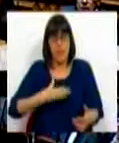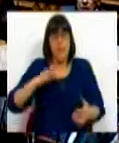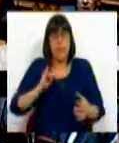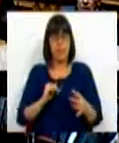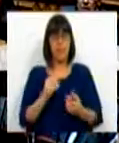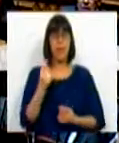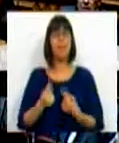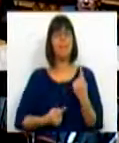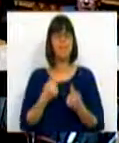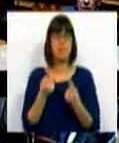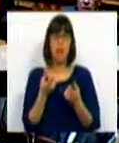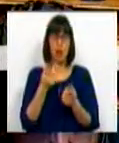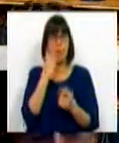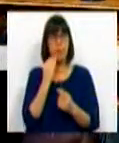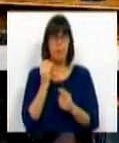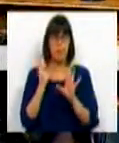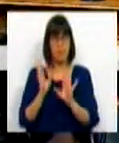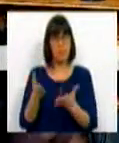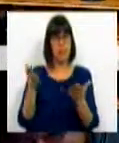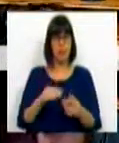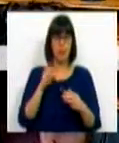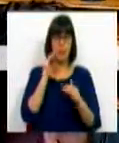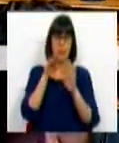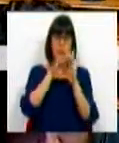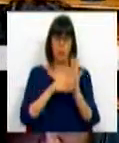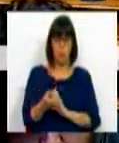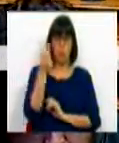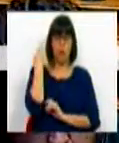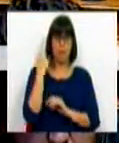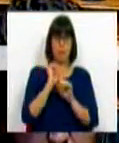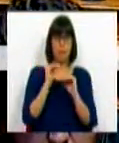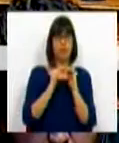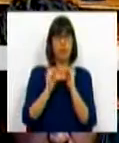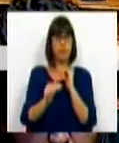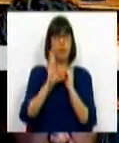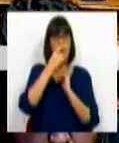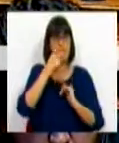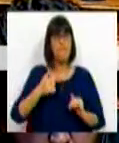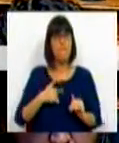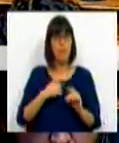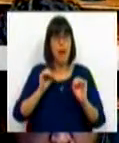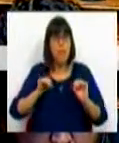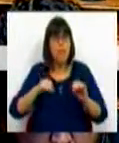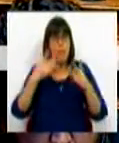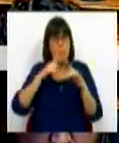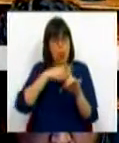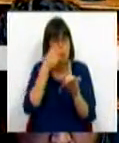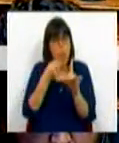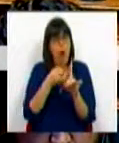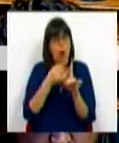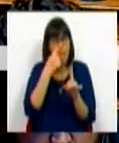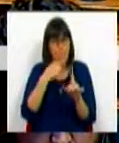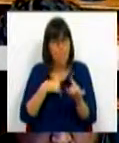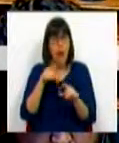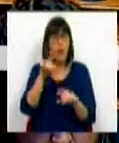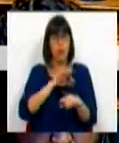há algum pudor. O programa de estabilidade do ano passado já falhou logo no primeiro ano de execução,